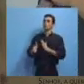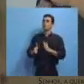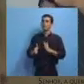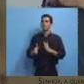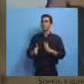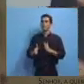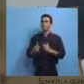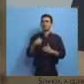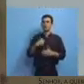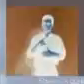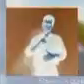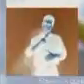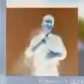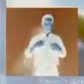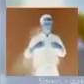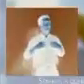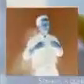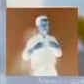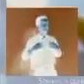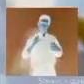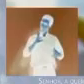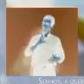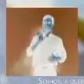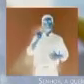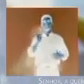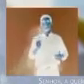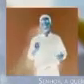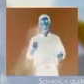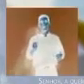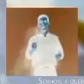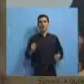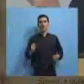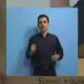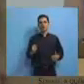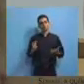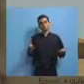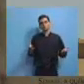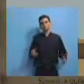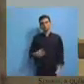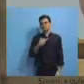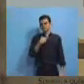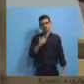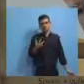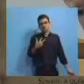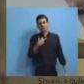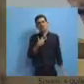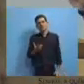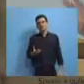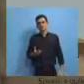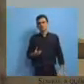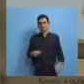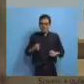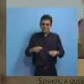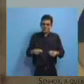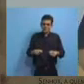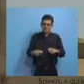meu Deus, me ajude a enfrentar o vento, porque Jesus garantiu no capítulo 7 de São Mateus